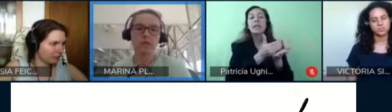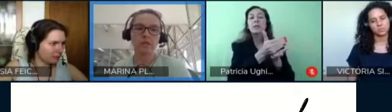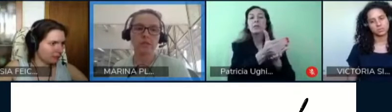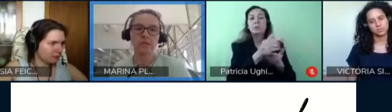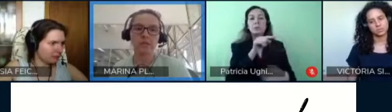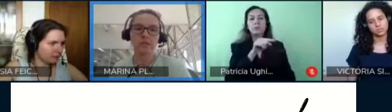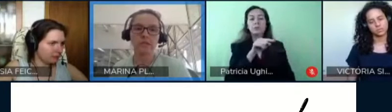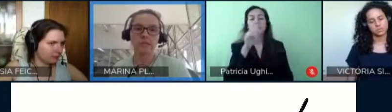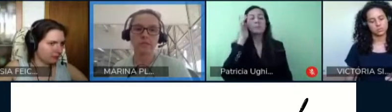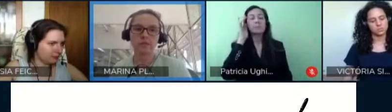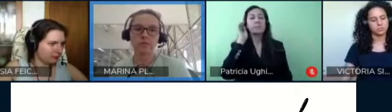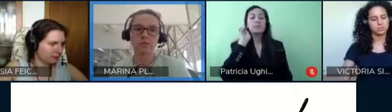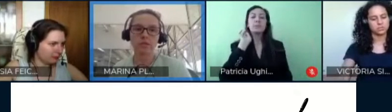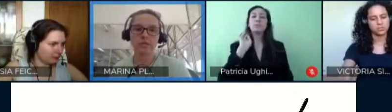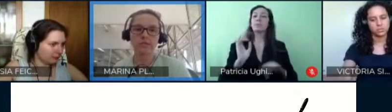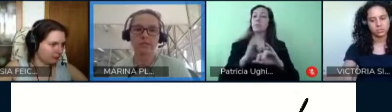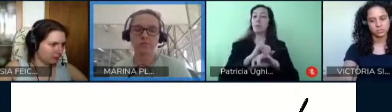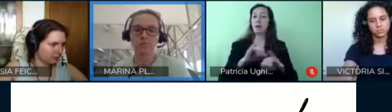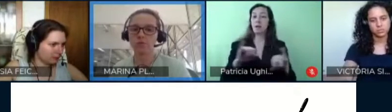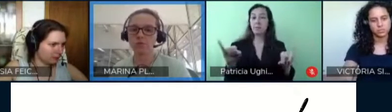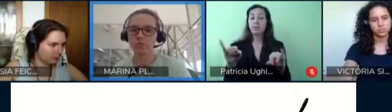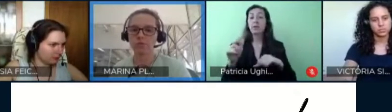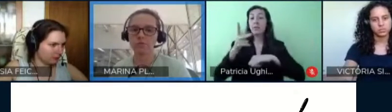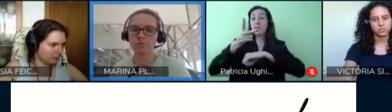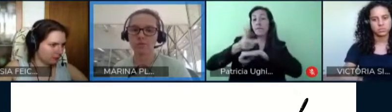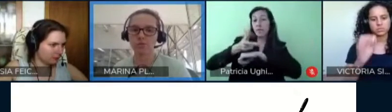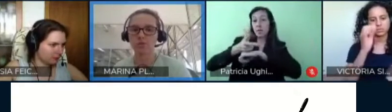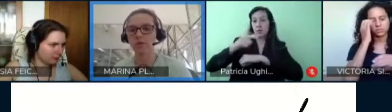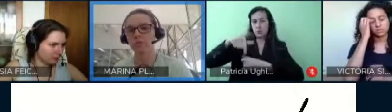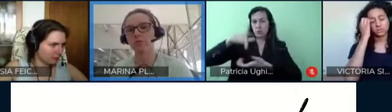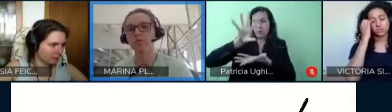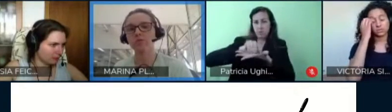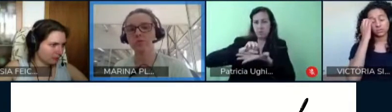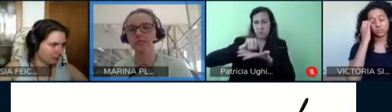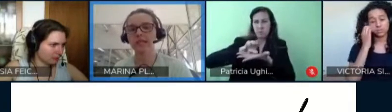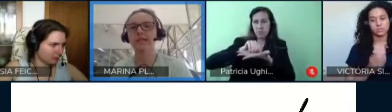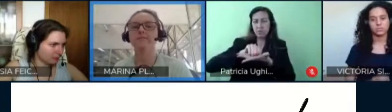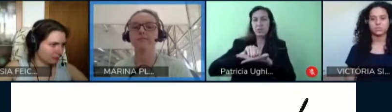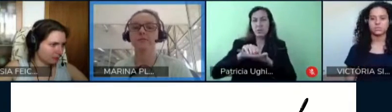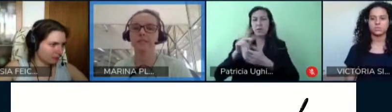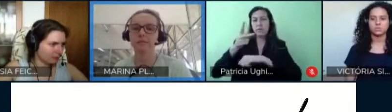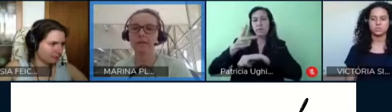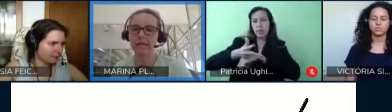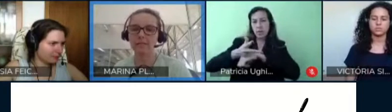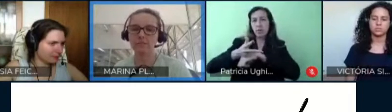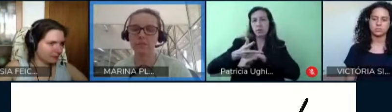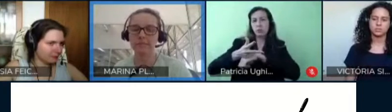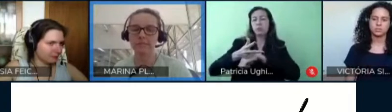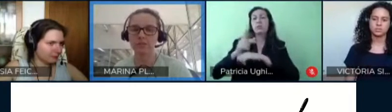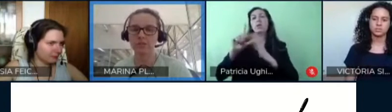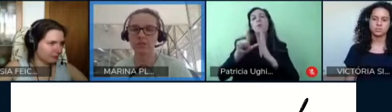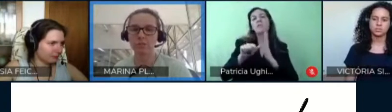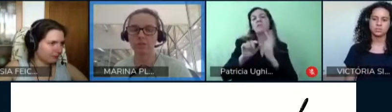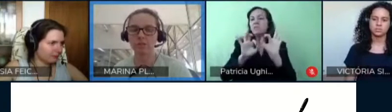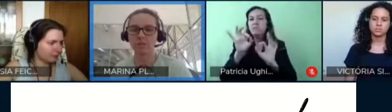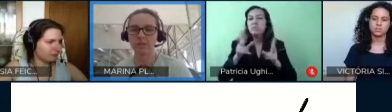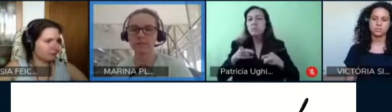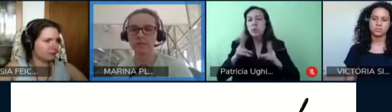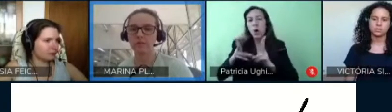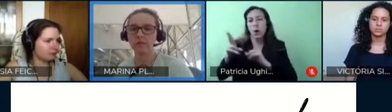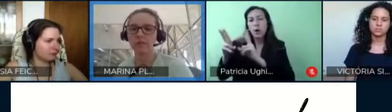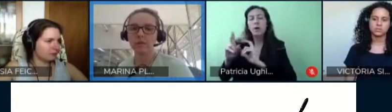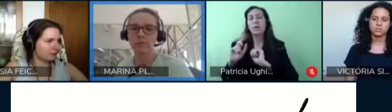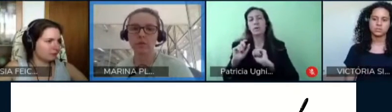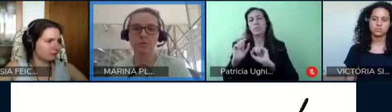pessoal, que esses vídeos, eles são os nossos vídeos brutos, né? Vão ser trabalhados mais adiante para ter